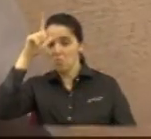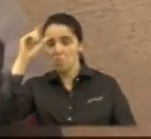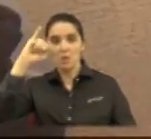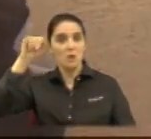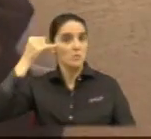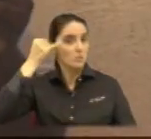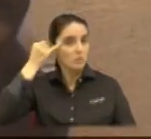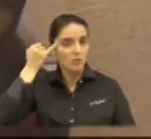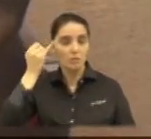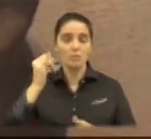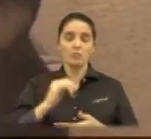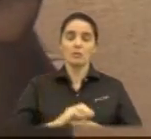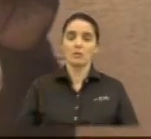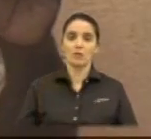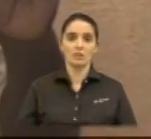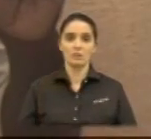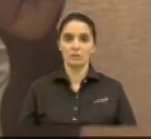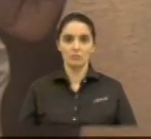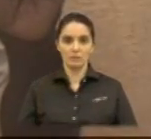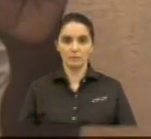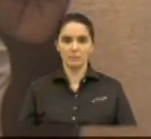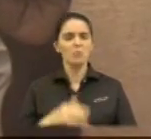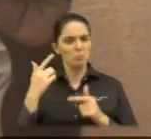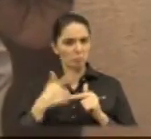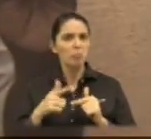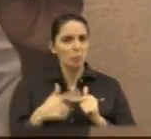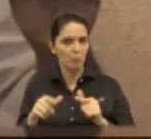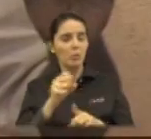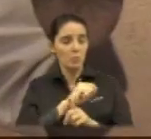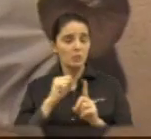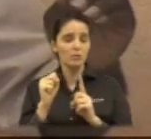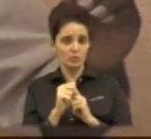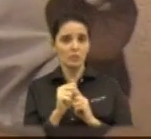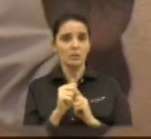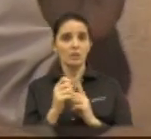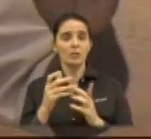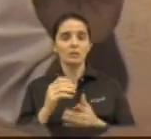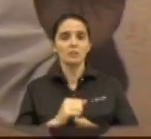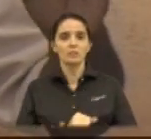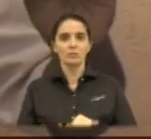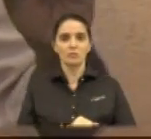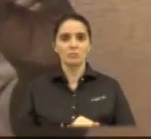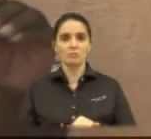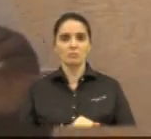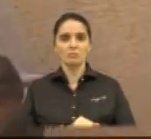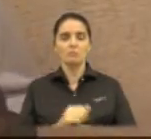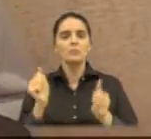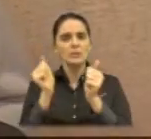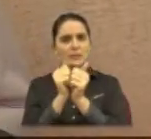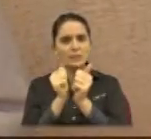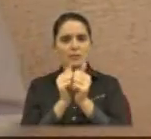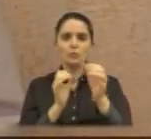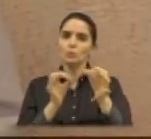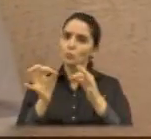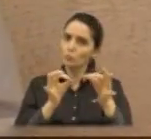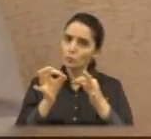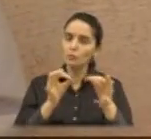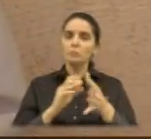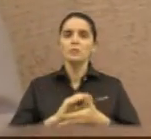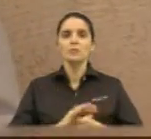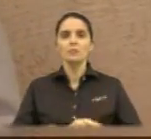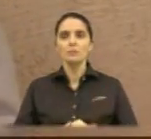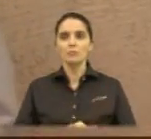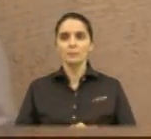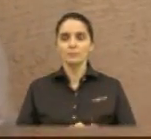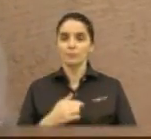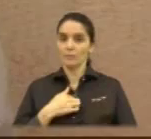Ele é prejudicado em algum ponto na sociedade brasileira, ele está dentro do Plano Municipal de Igualdade Étnico-Racial. Então,